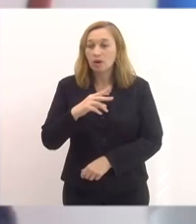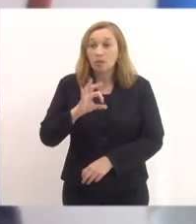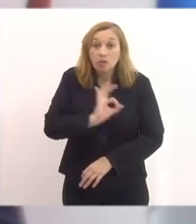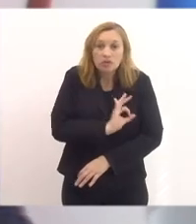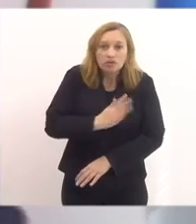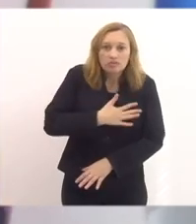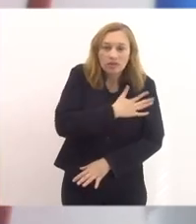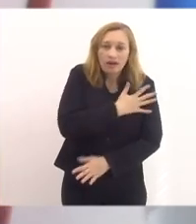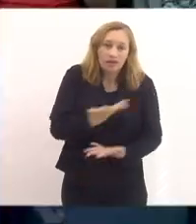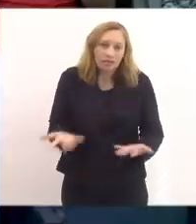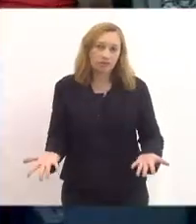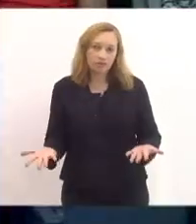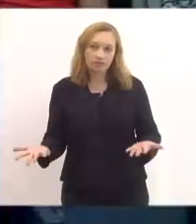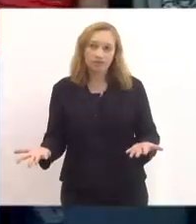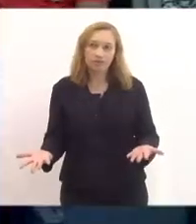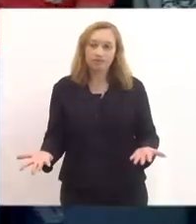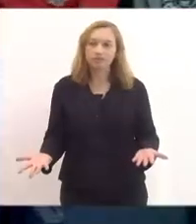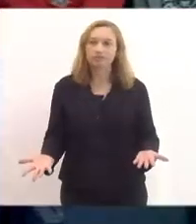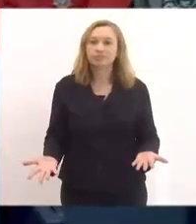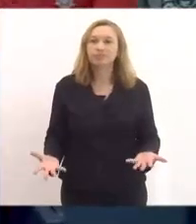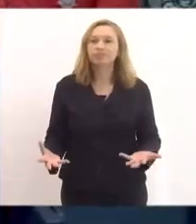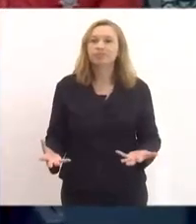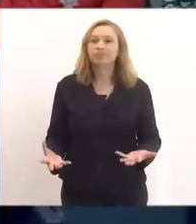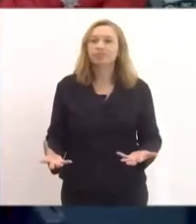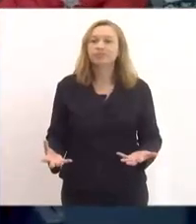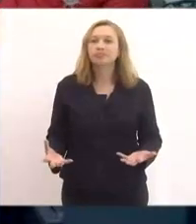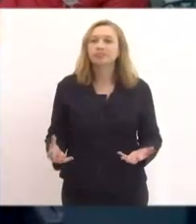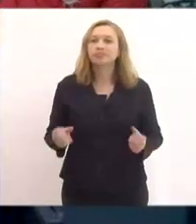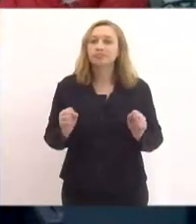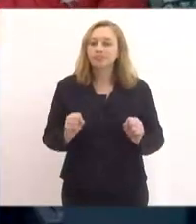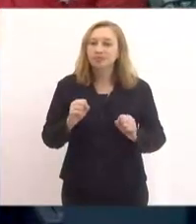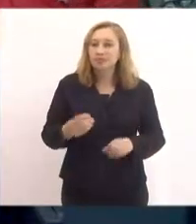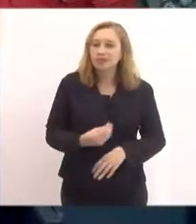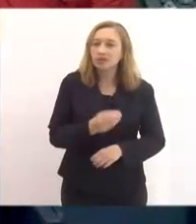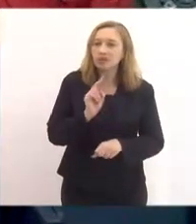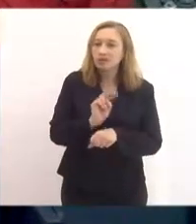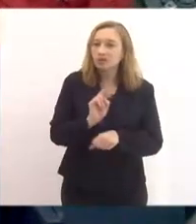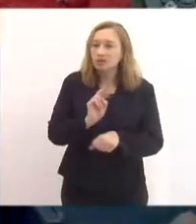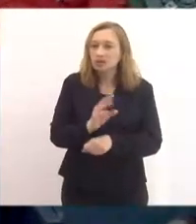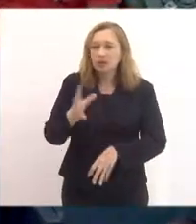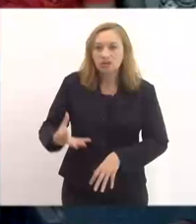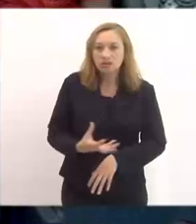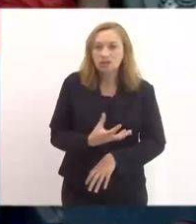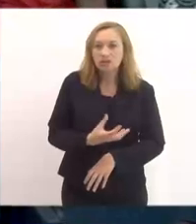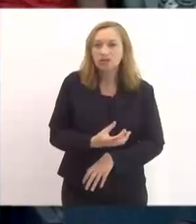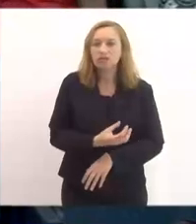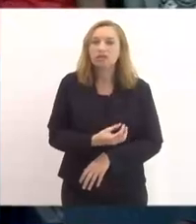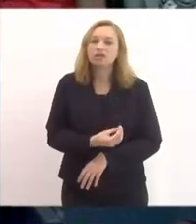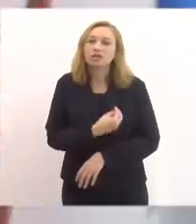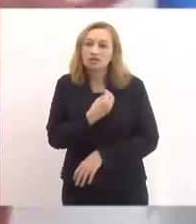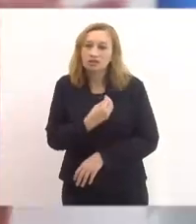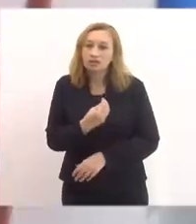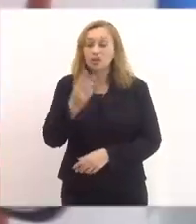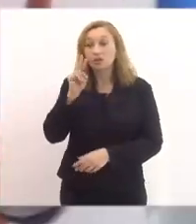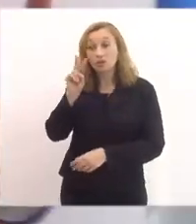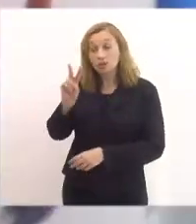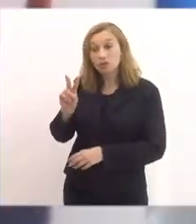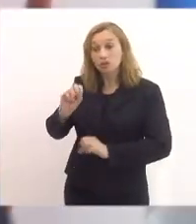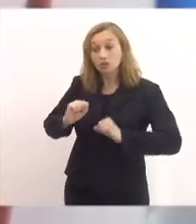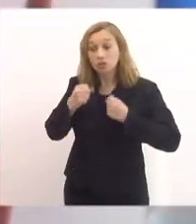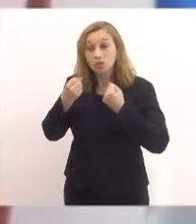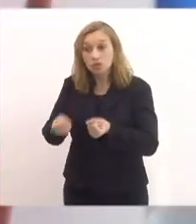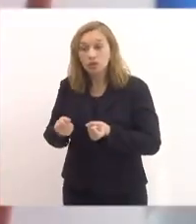Então, não tem sentido, a gente pode ter um salva-vida de excelência. Estou vendo o esforço do coronel Leandro ali na reconstrução